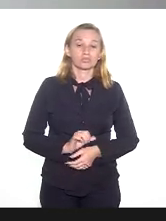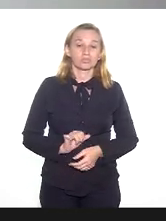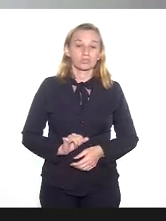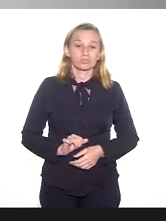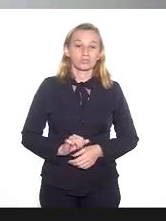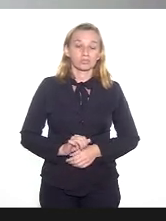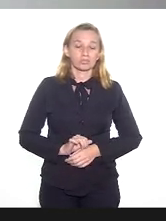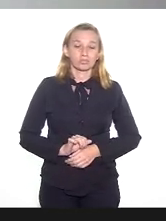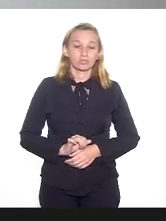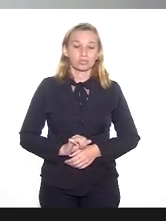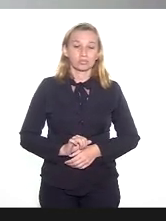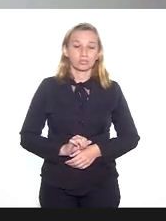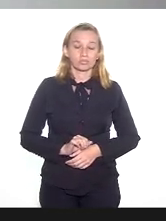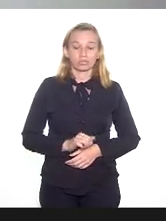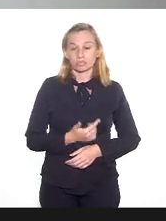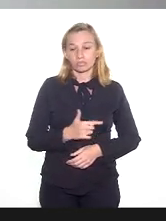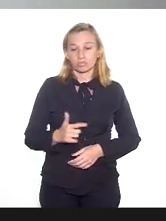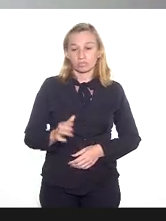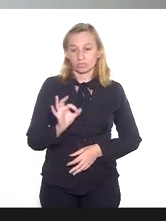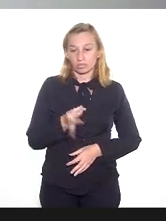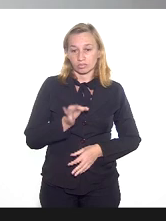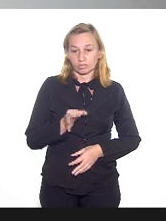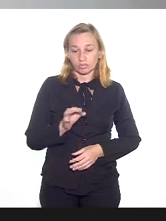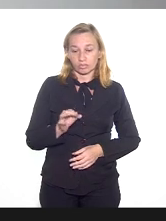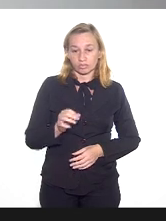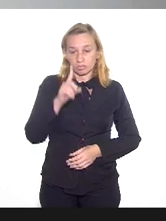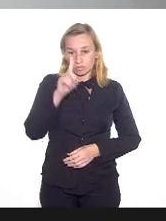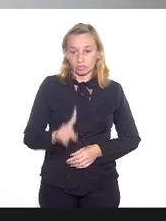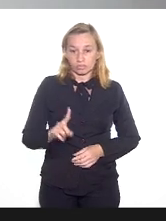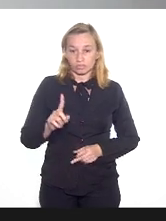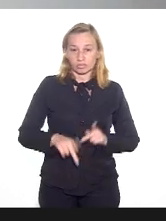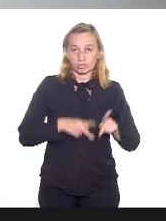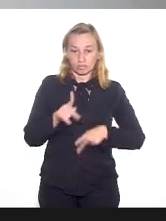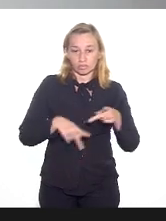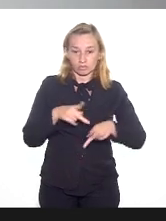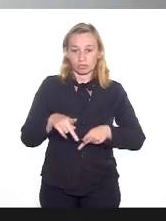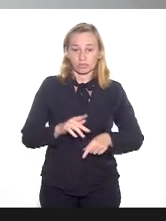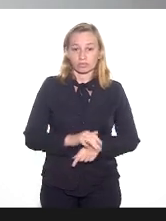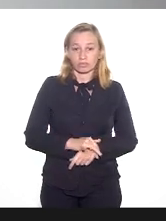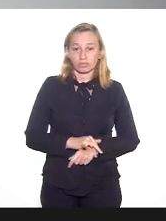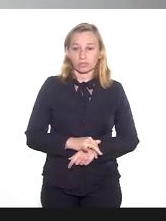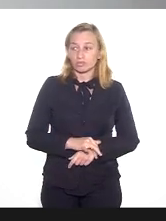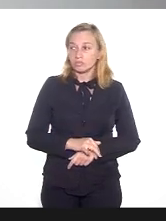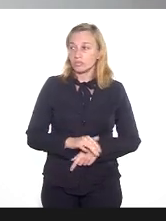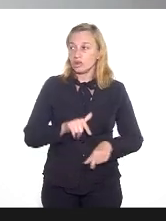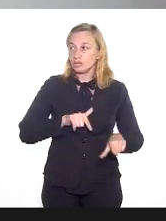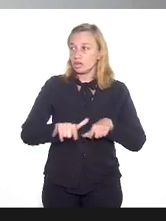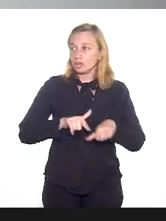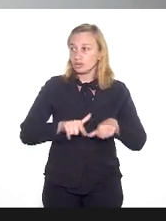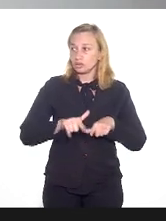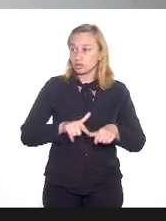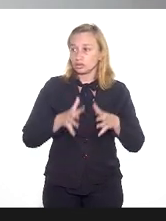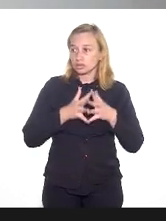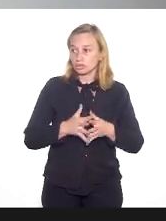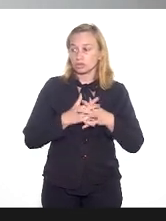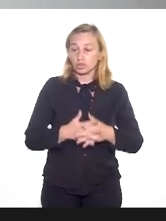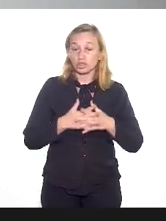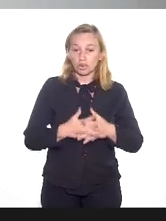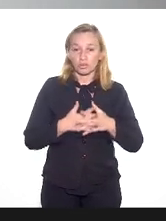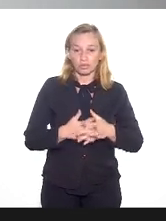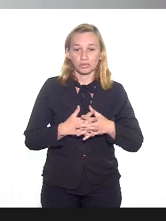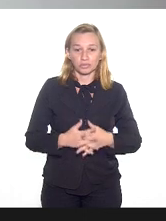a garantia, né, dos direitos da população. O trabalho foi complexo e a gente tem muitos